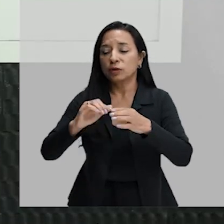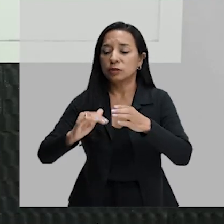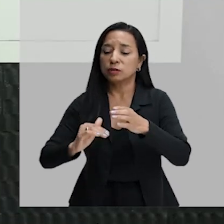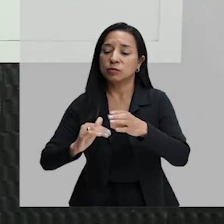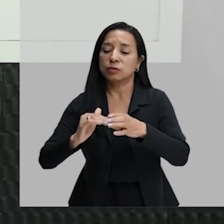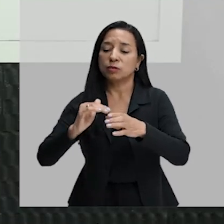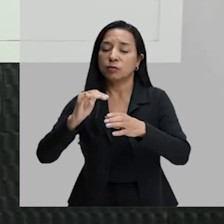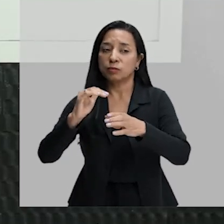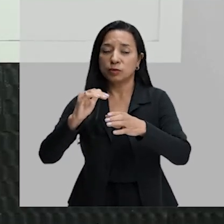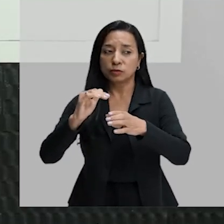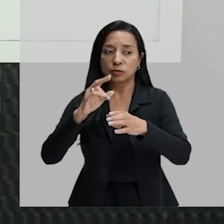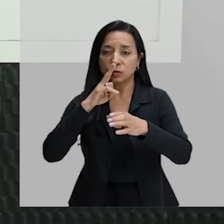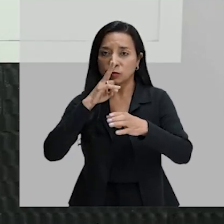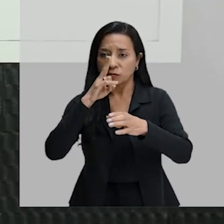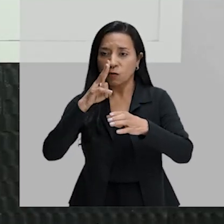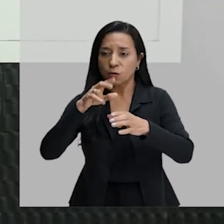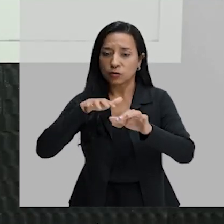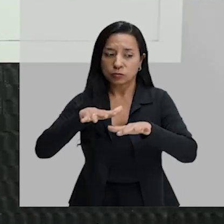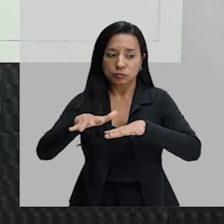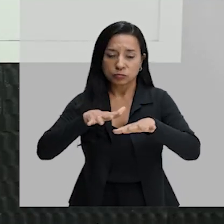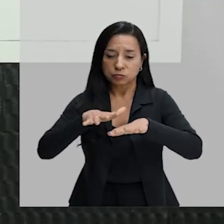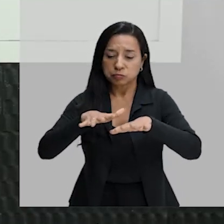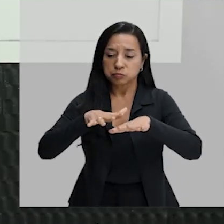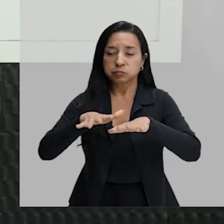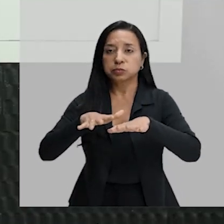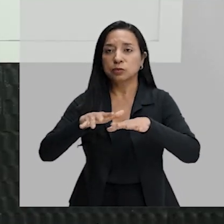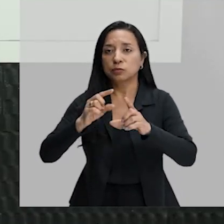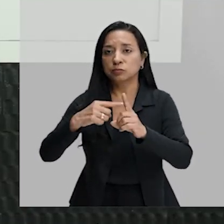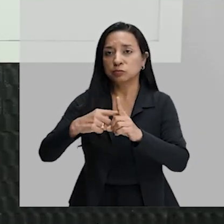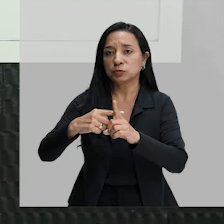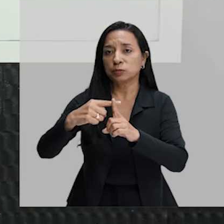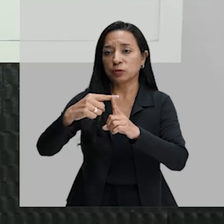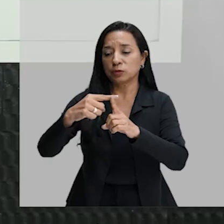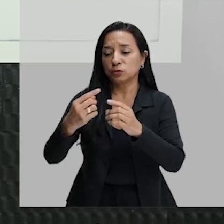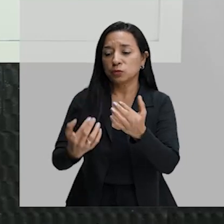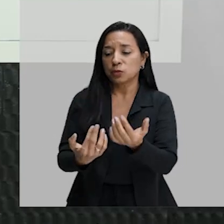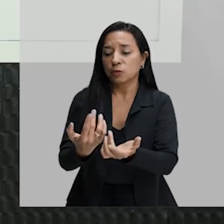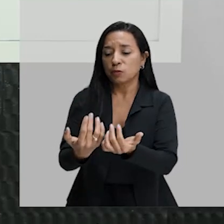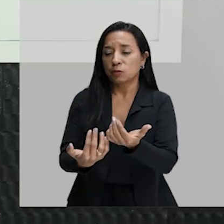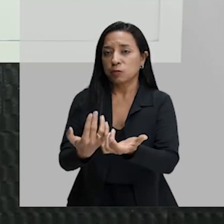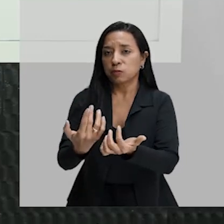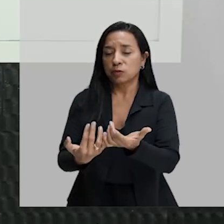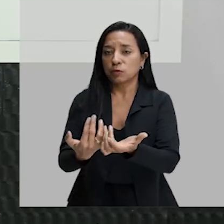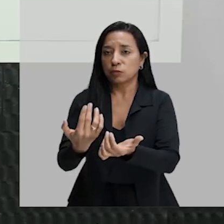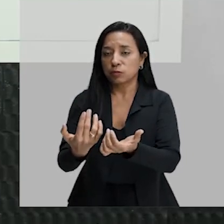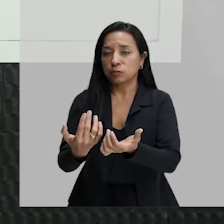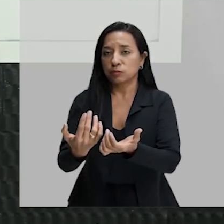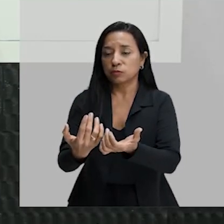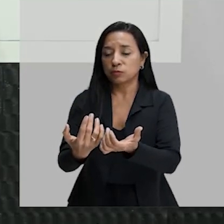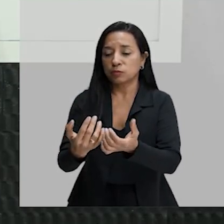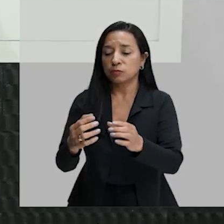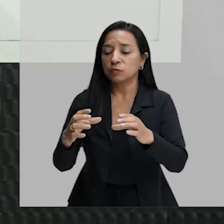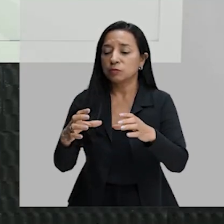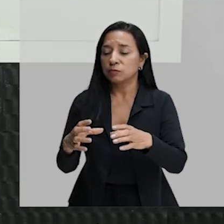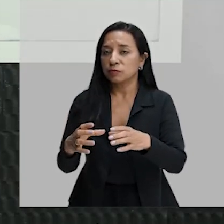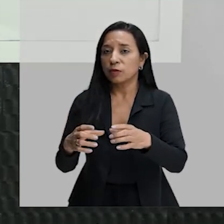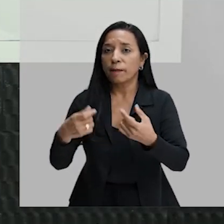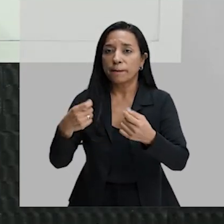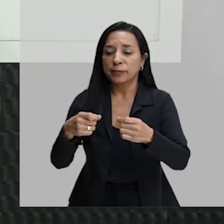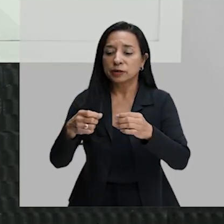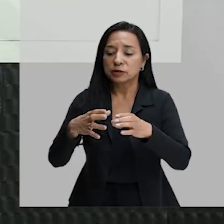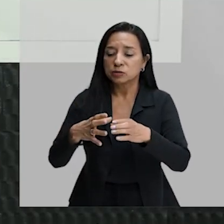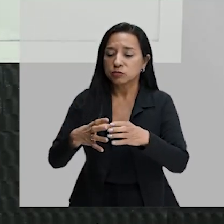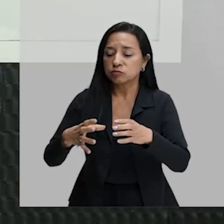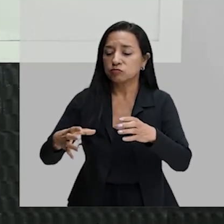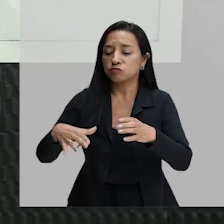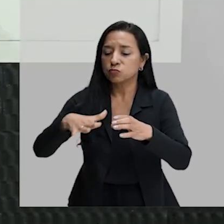aí forçado dessa vibração, né, que é o aumento da temperatura pelo calor que está recebendo. Então, elas vão precisar de